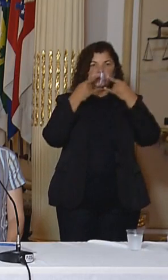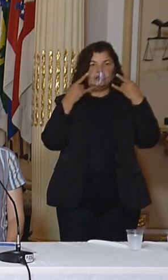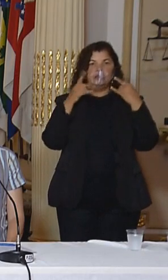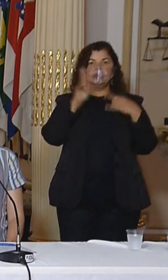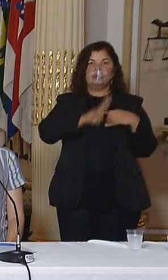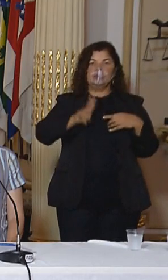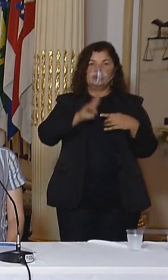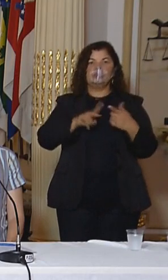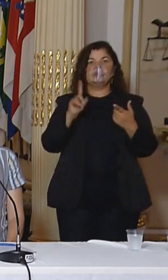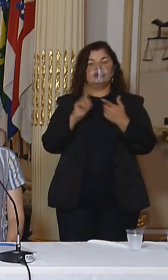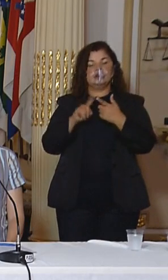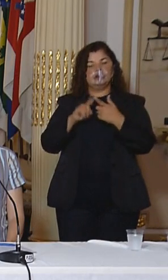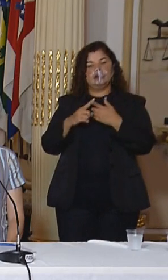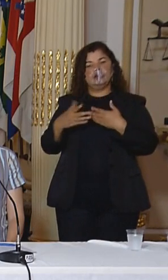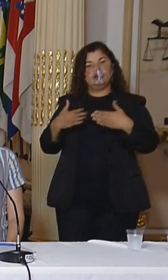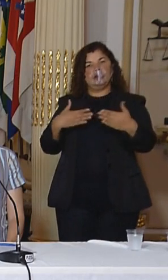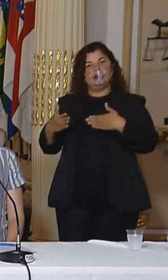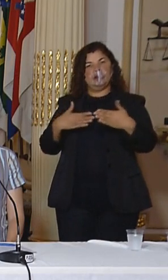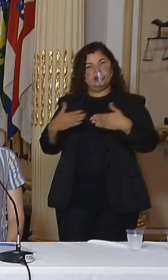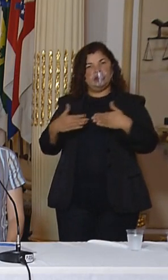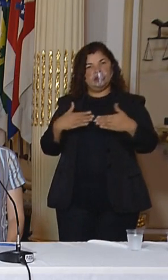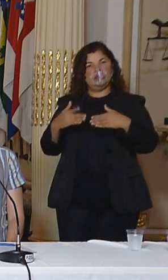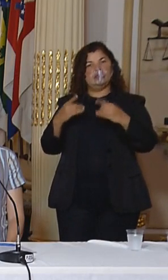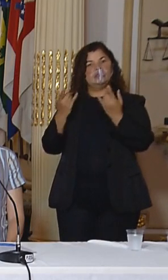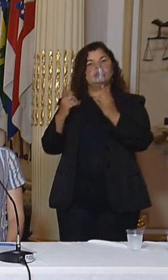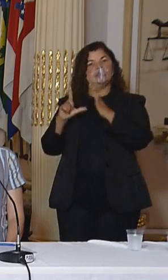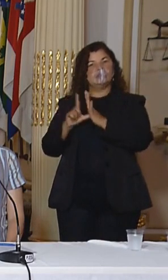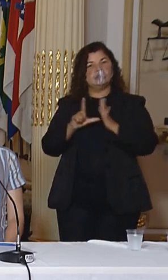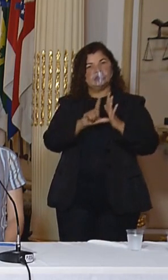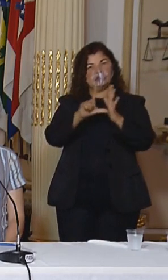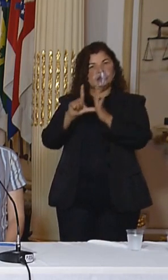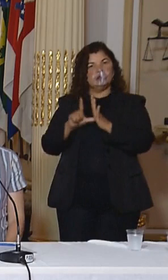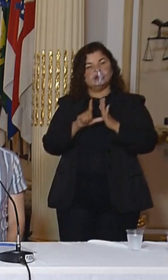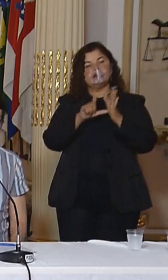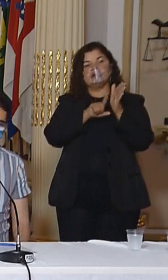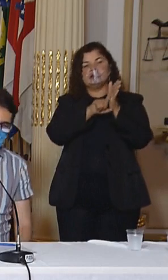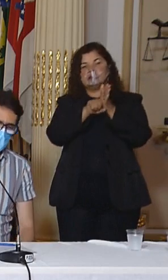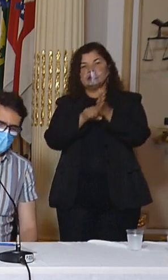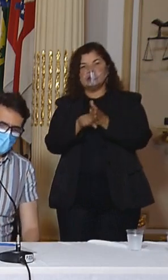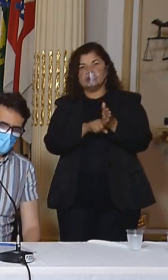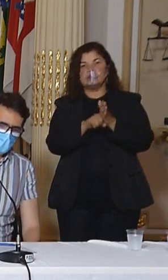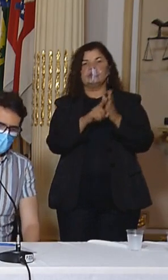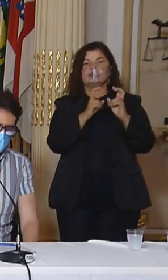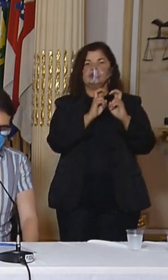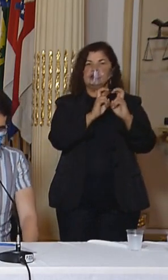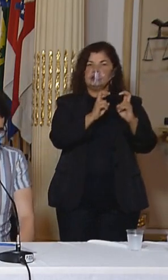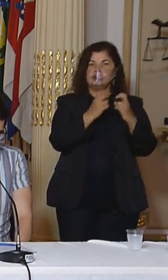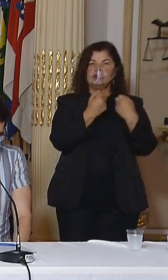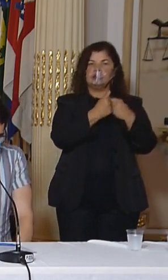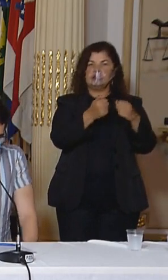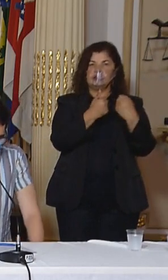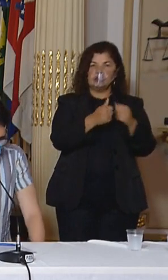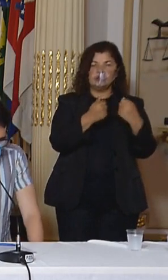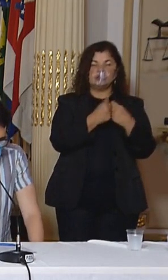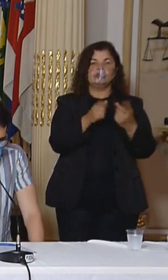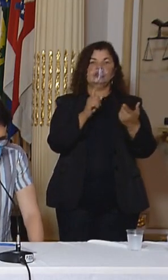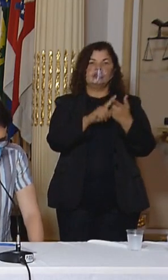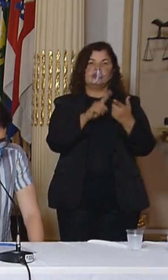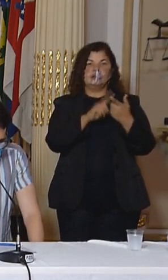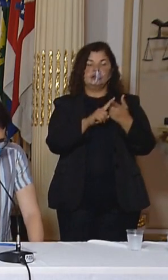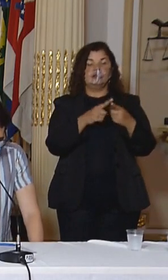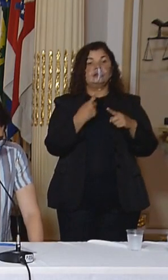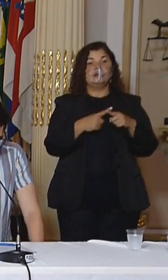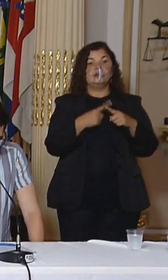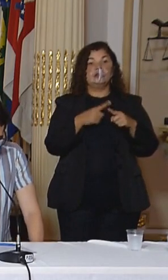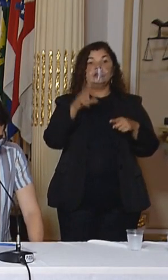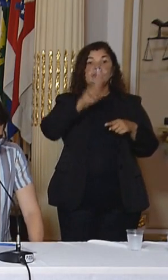do comércio, aquelas fiscalizações do transporte público, porque usar a